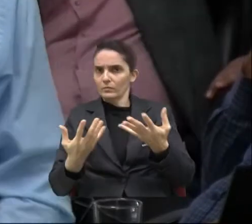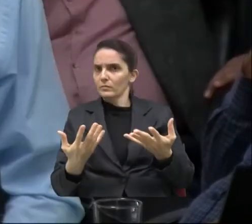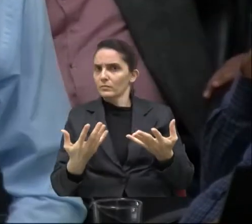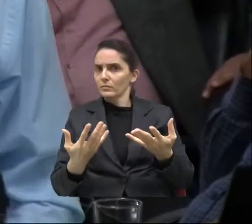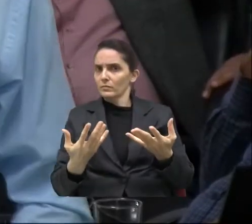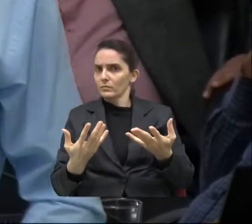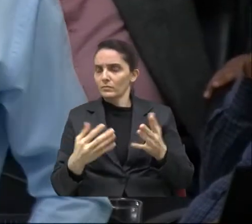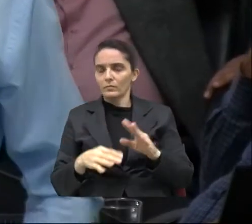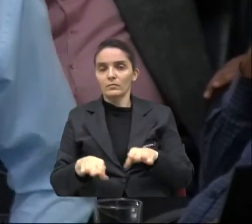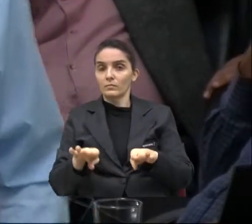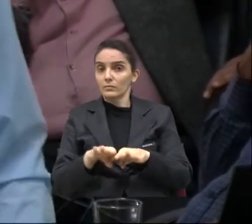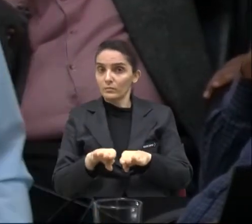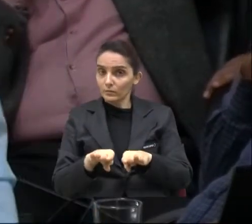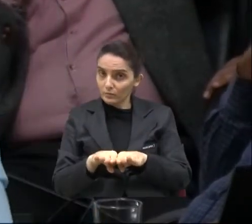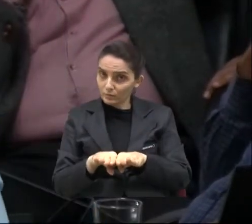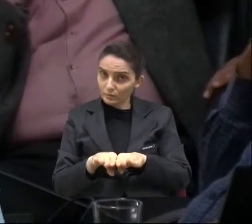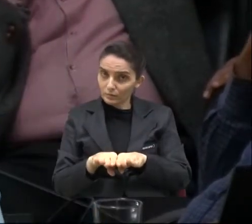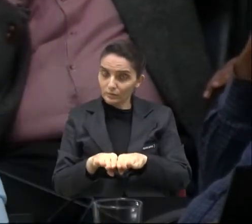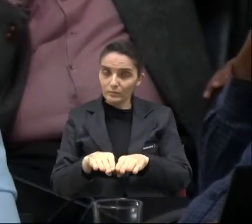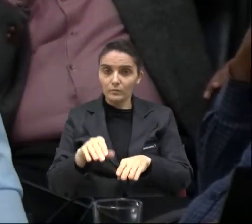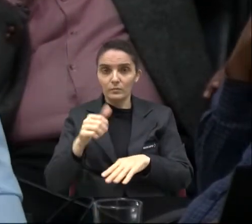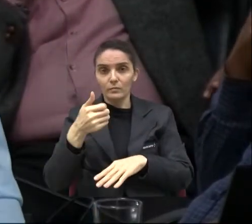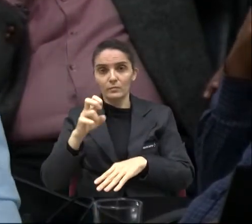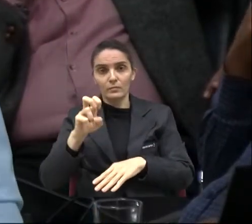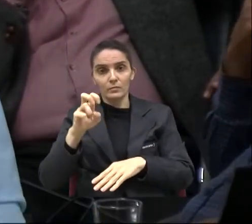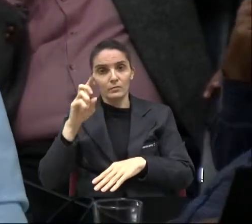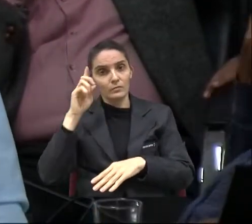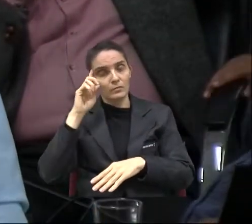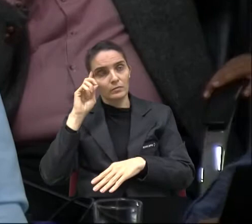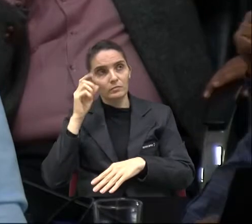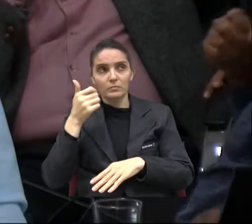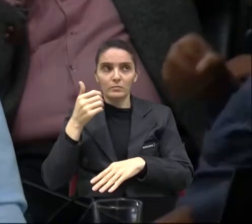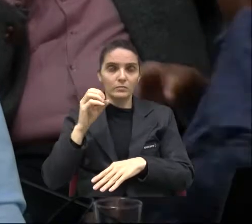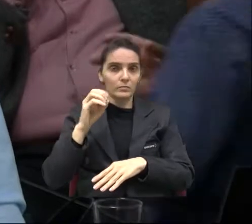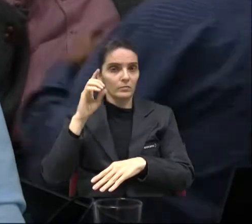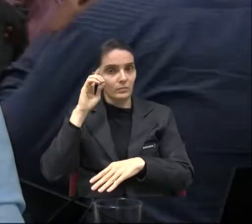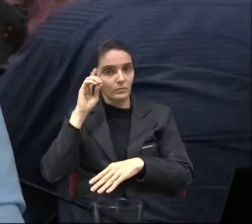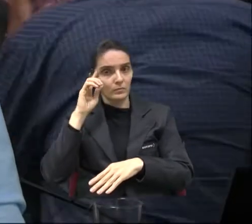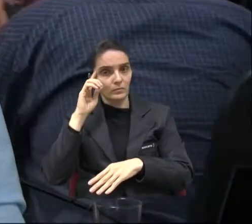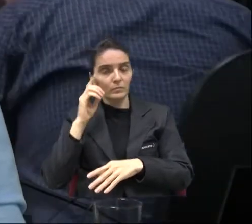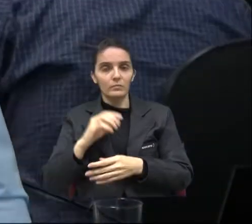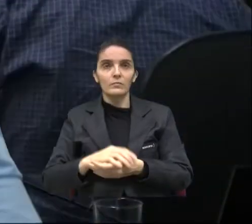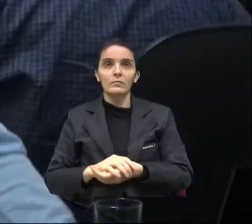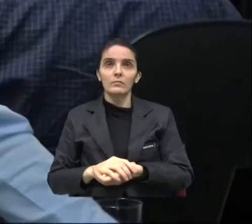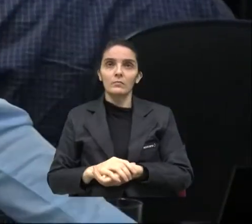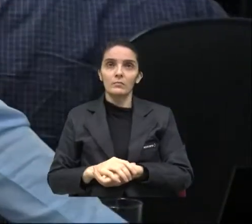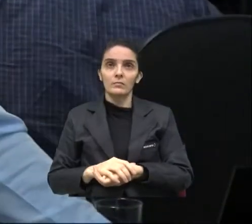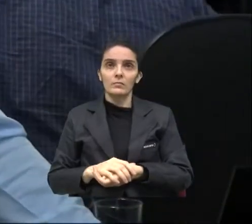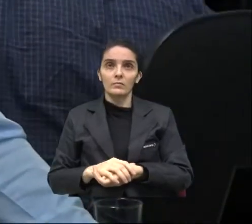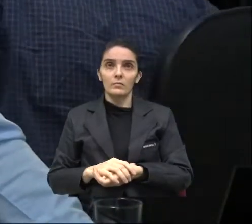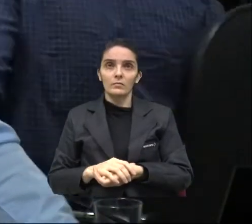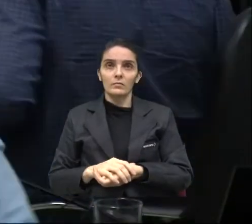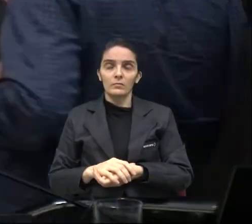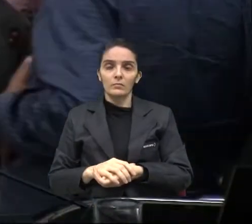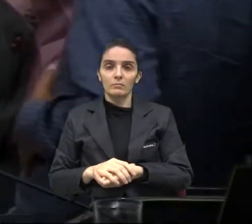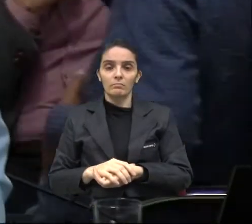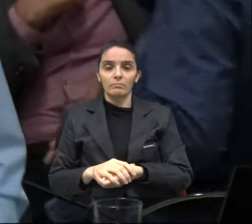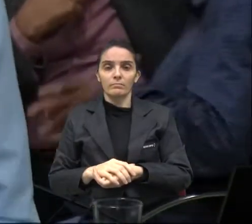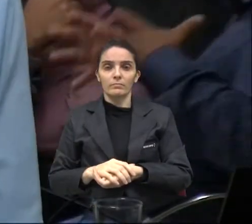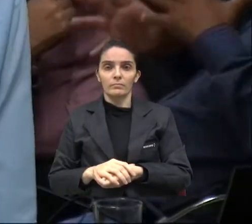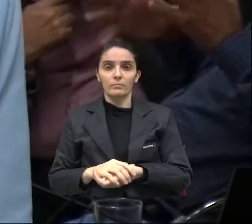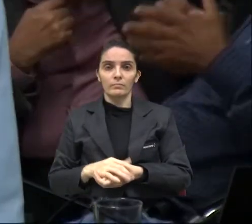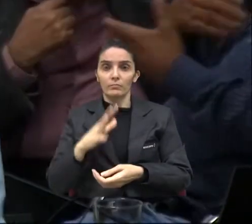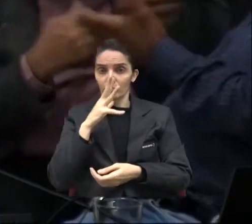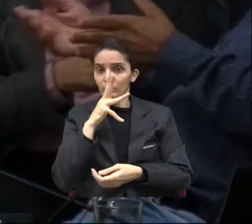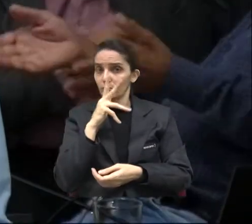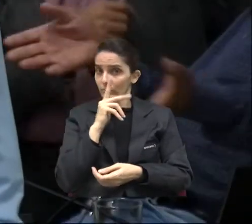Segundo, também demorar 15 dias, 10 dias, vereador Marcelo Rossi, é muito. Então